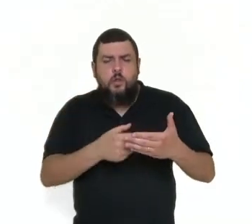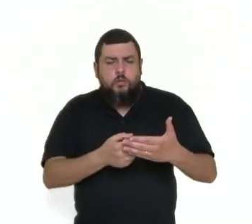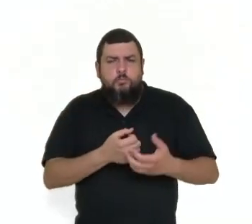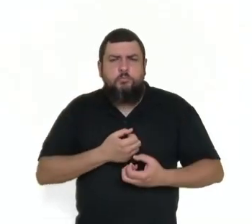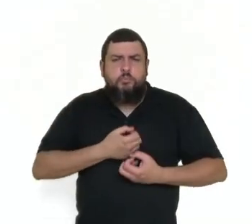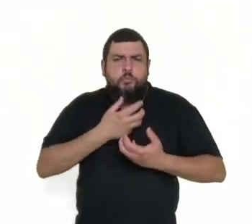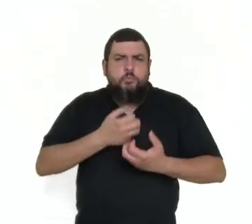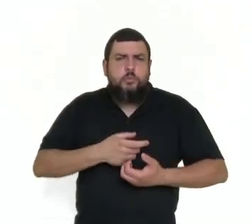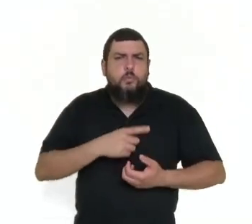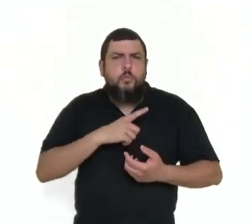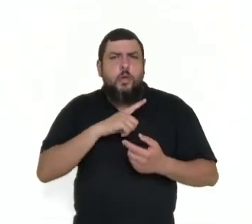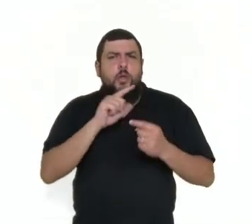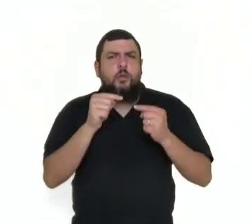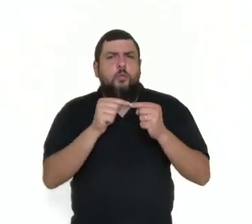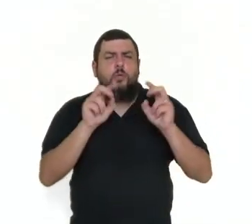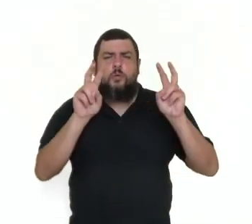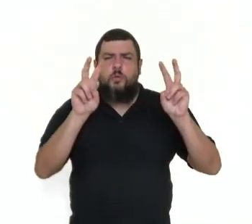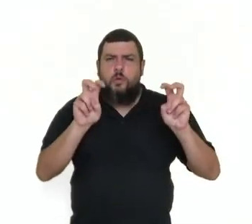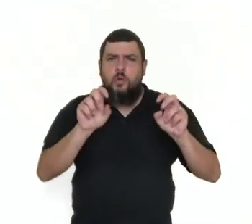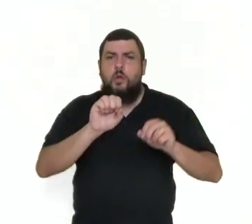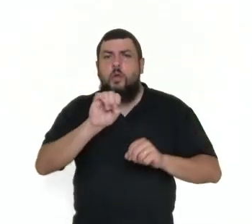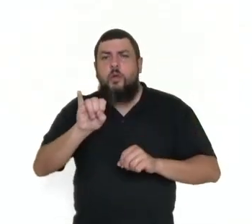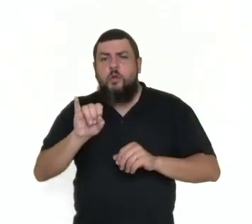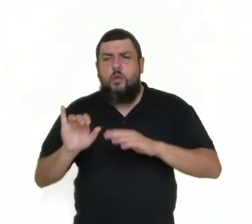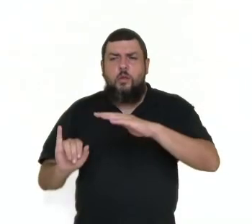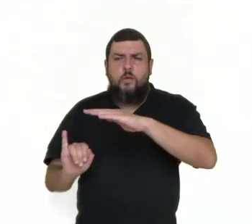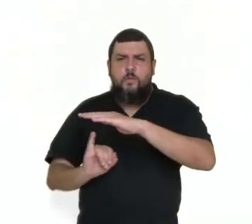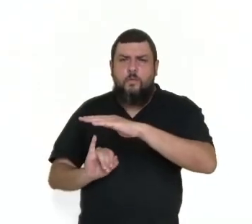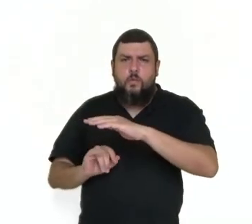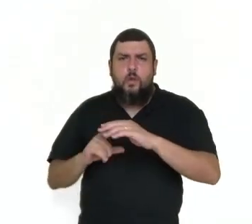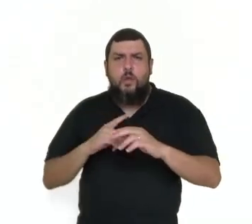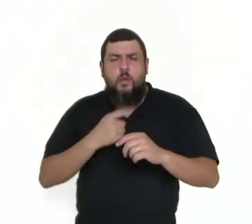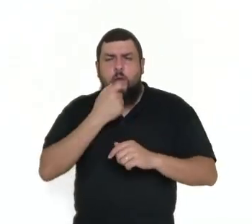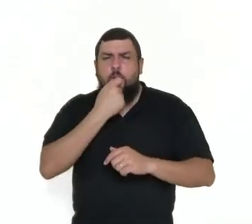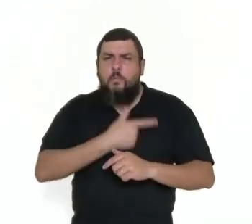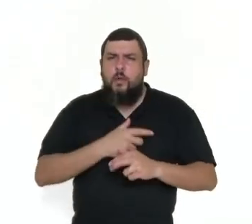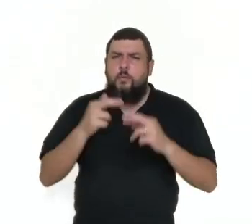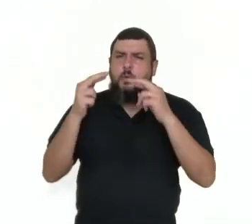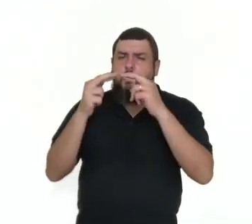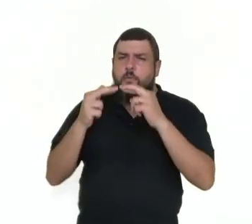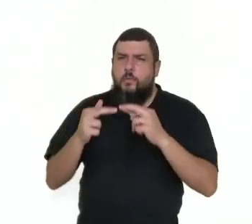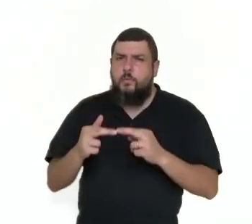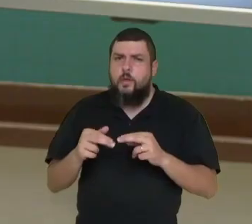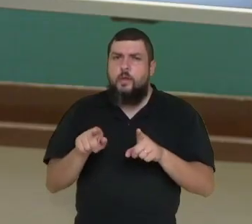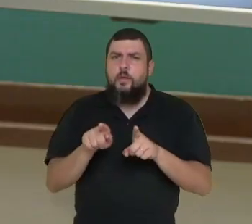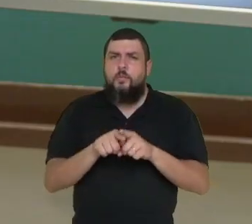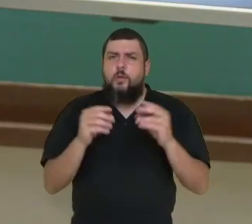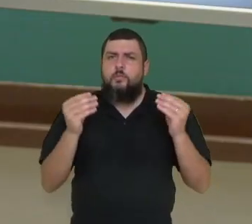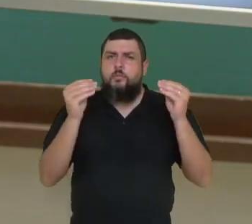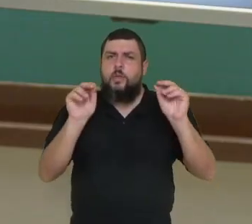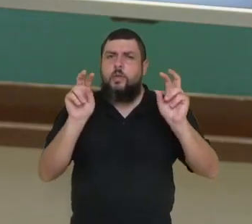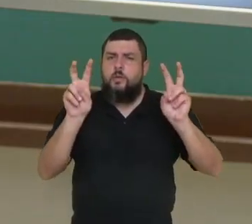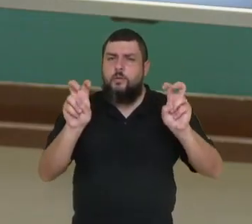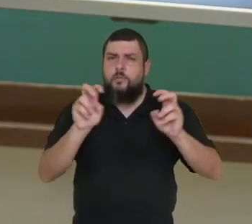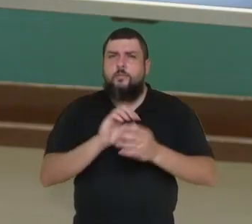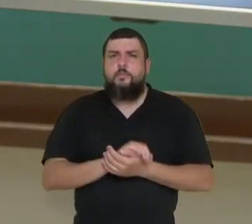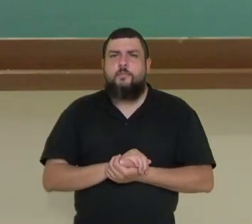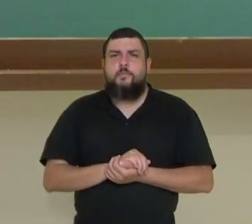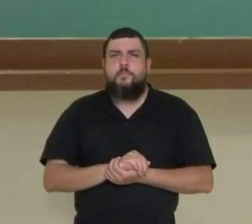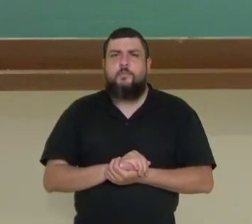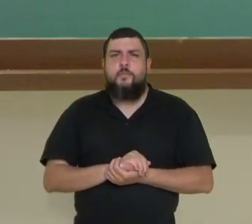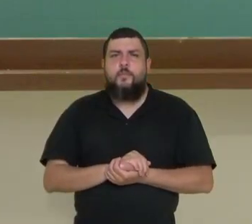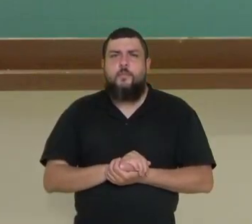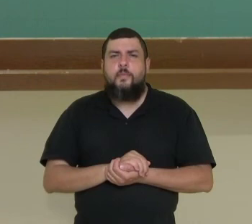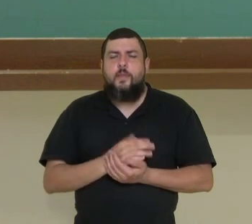linguagem informal, se apresenta humor e se contém rimas e título, certo? Então vejam, nessa aula a gente estudou